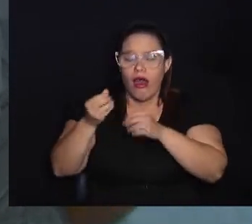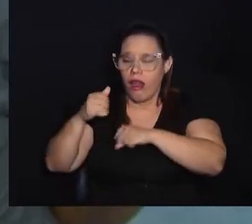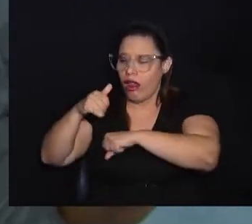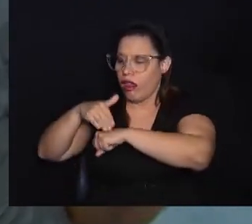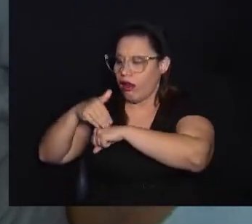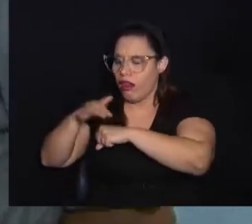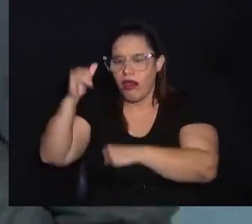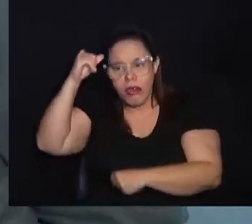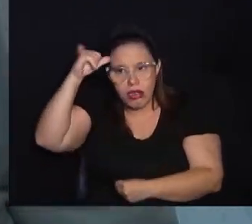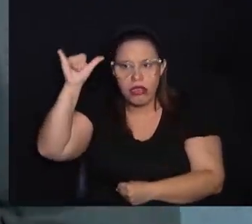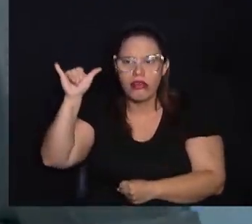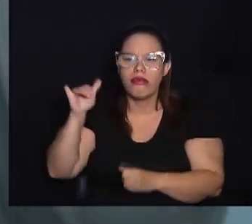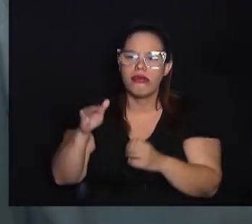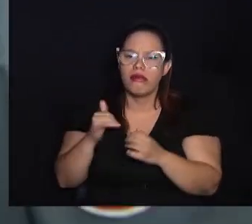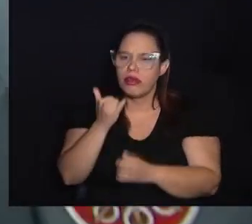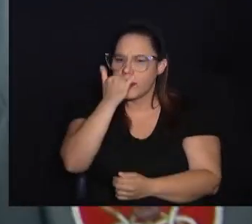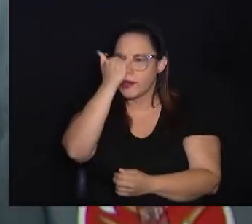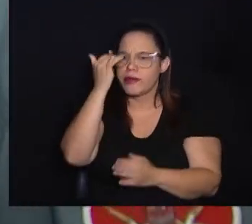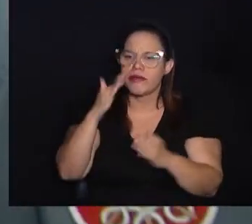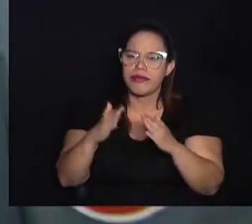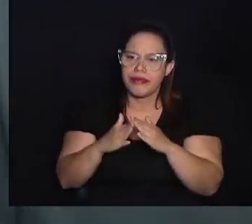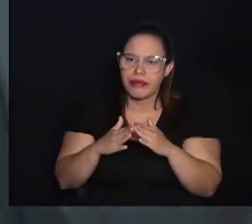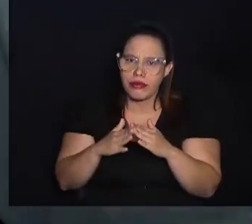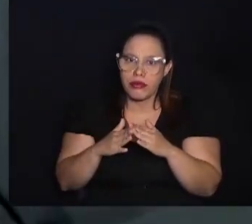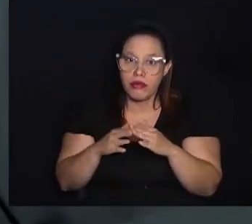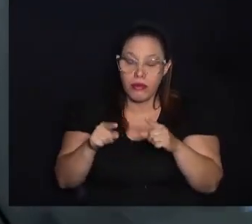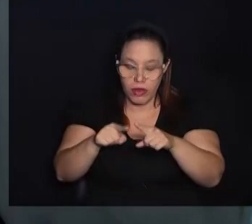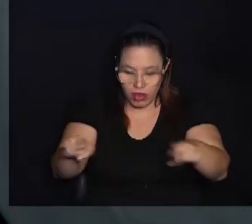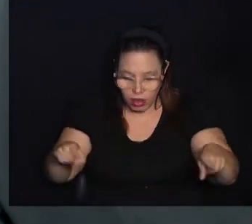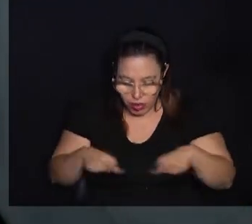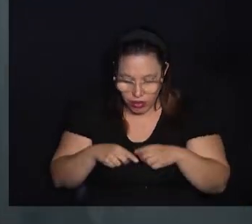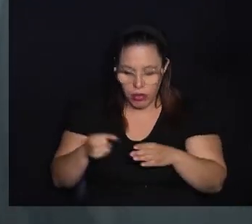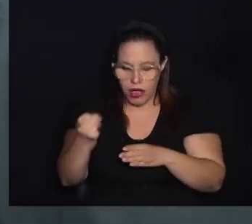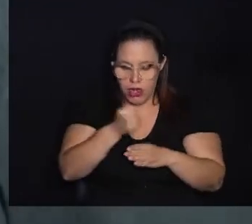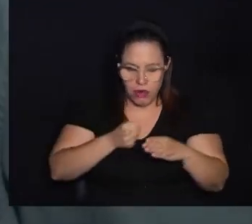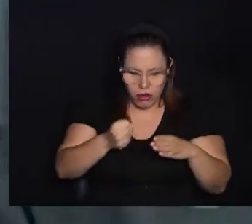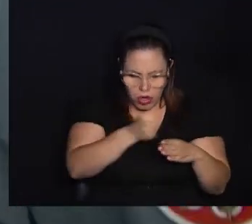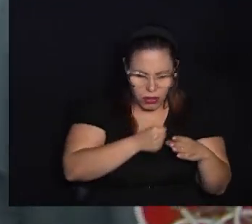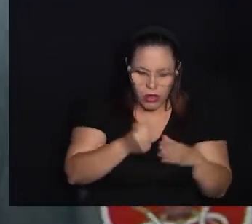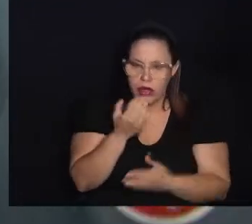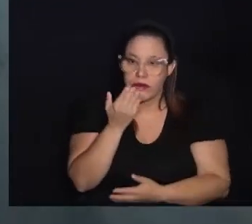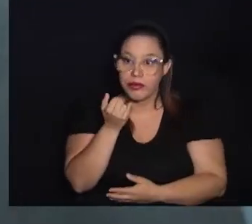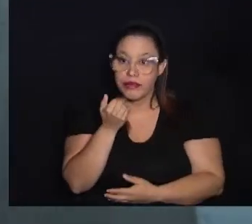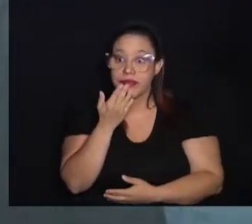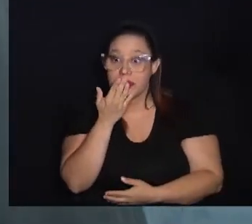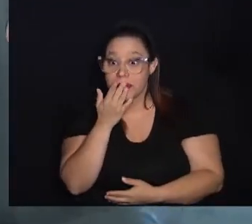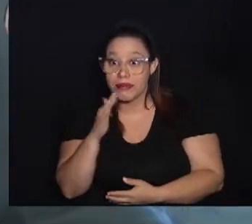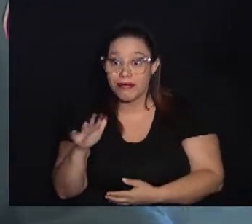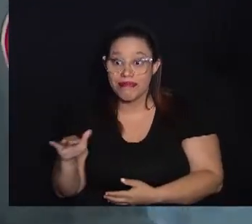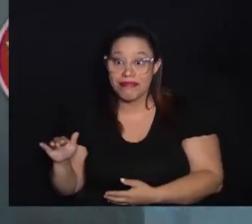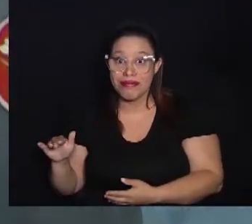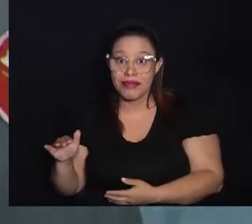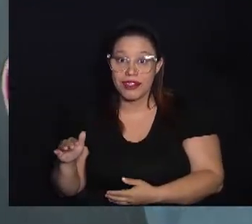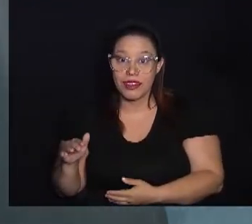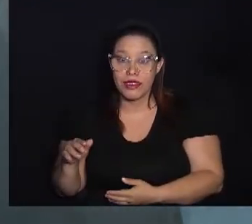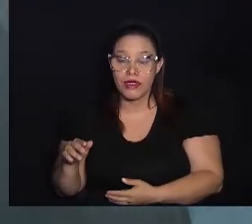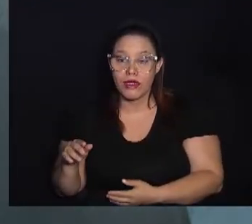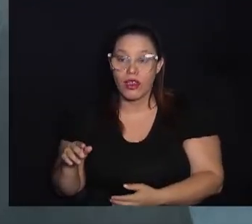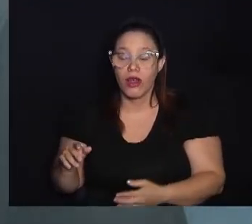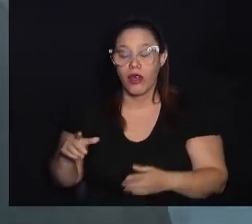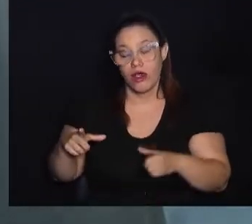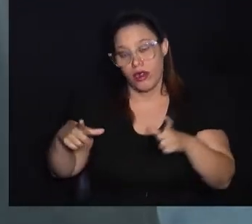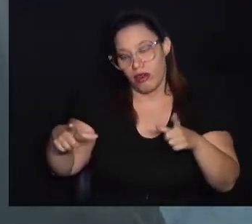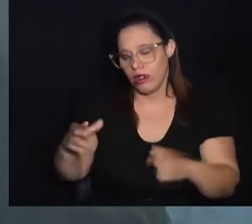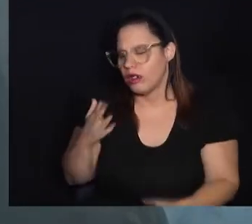esses acidentes domésticos? Bom, a cozinha é um local de preparação de alimento. Criança, lugar de criança é em todo